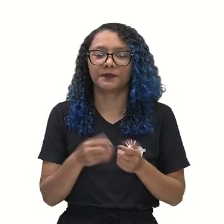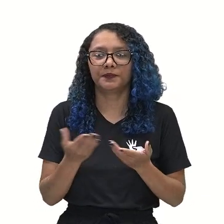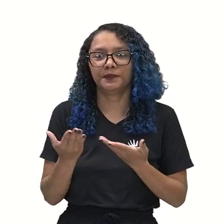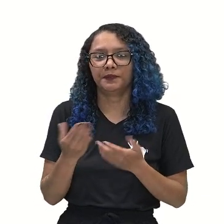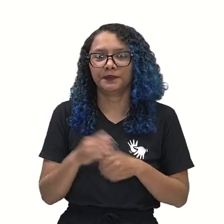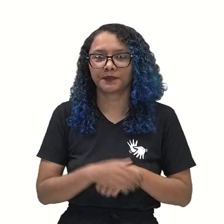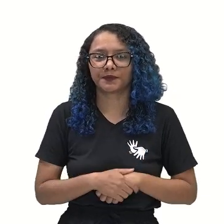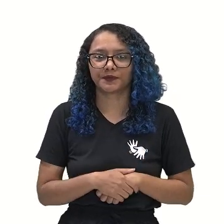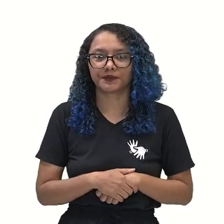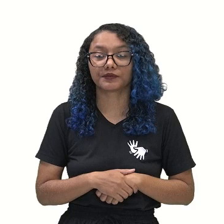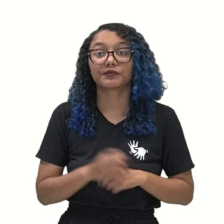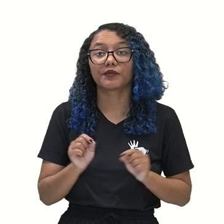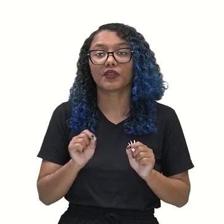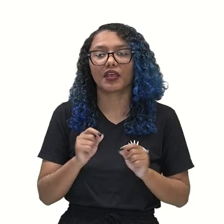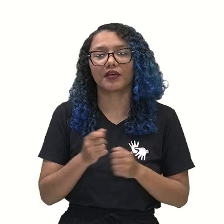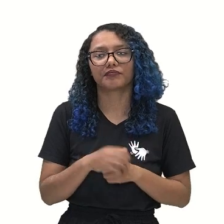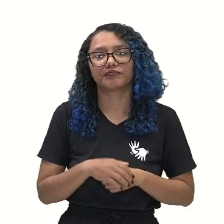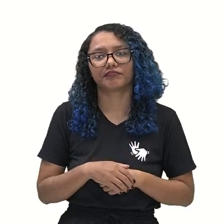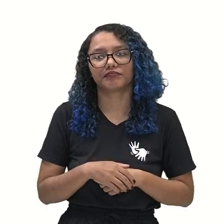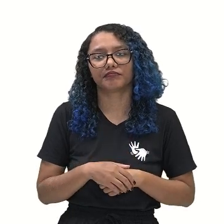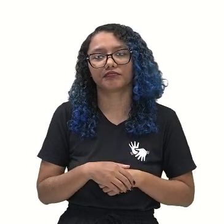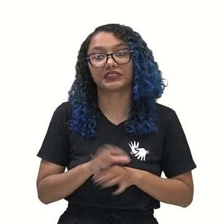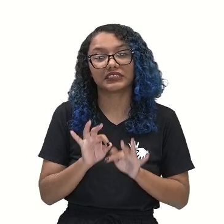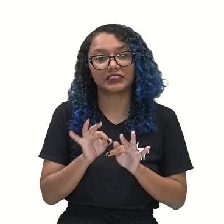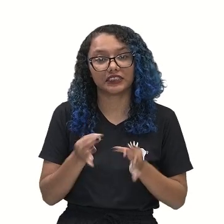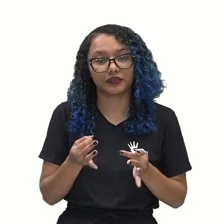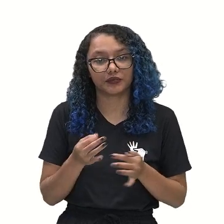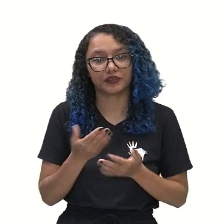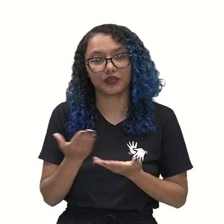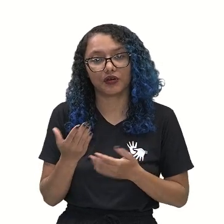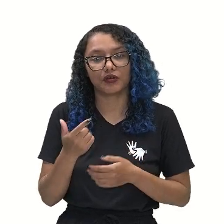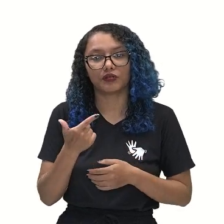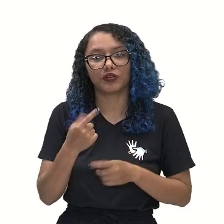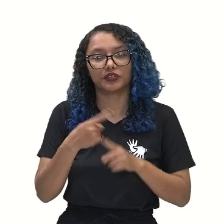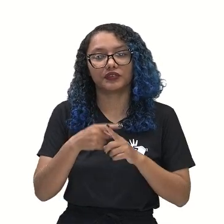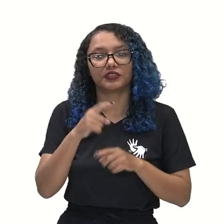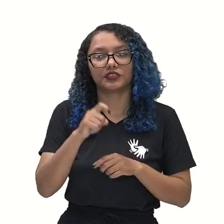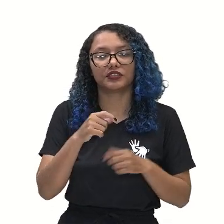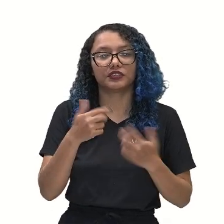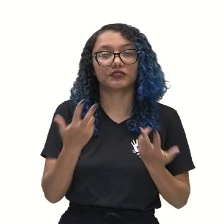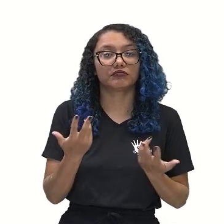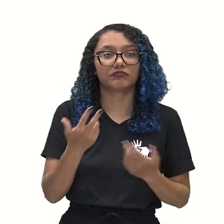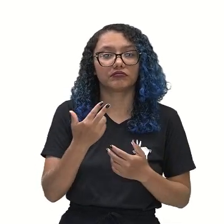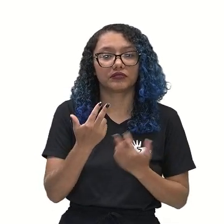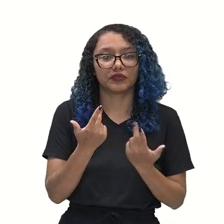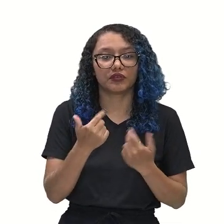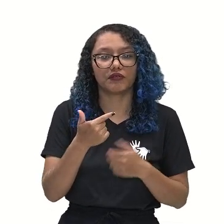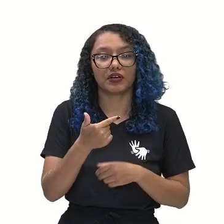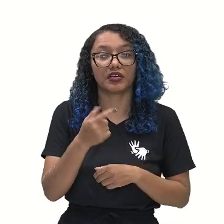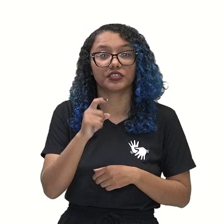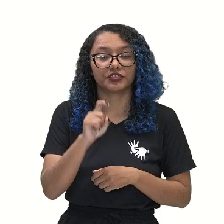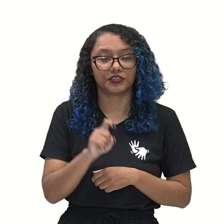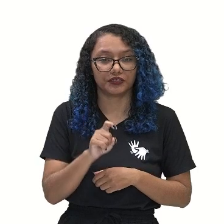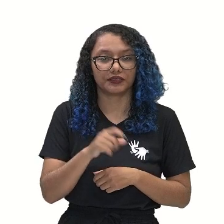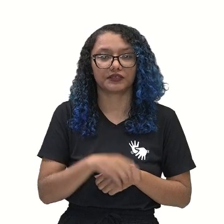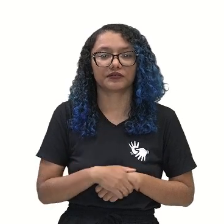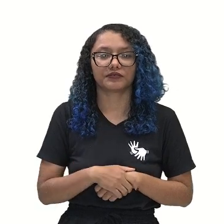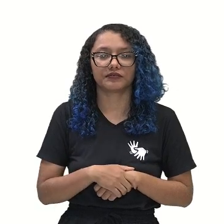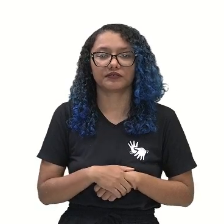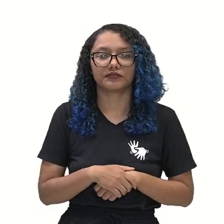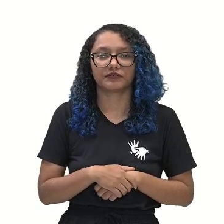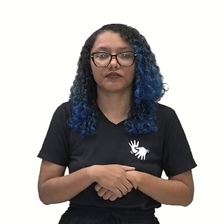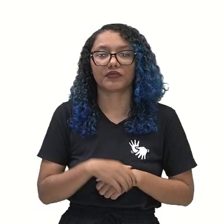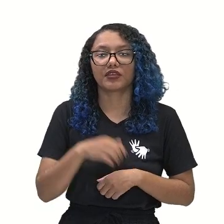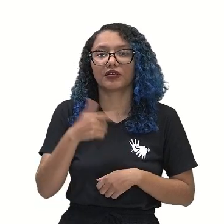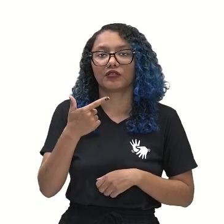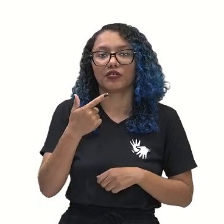para ficar melhor para ser trabalhado. 2 vezes x, aplicando a propriedade distributiva, olha, 2x, 2